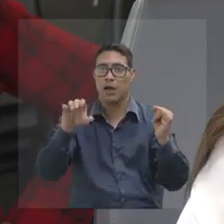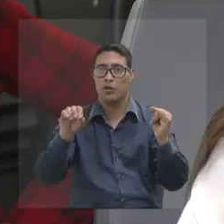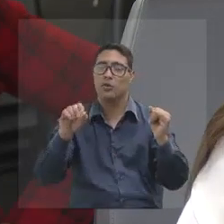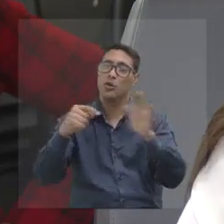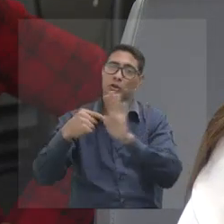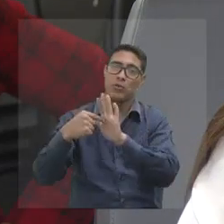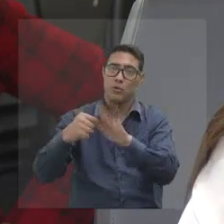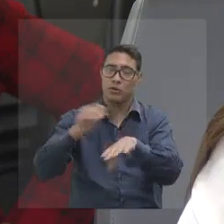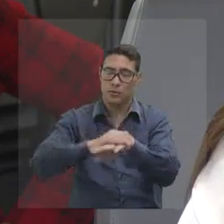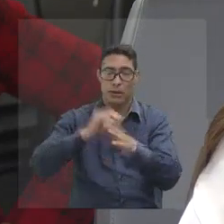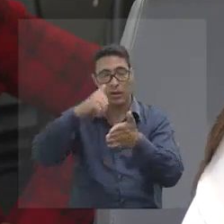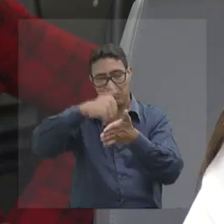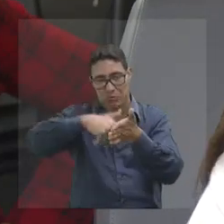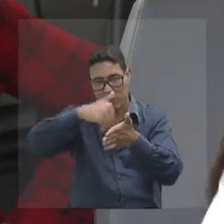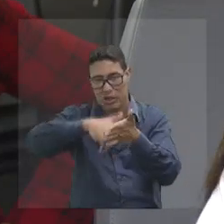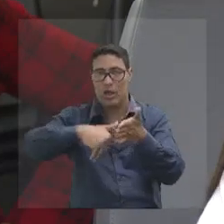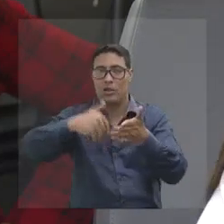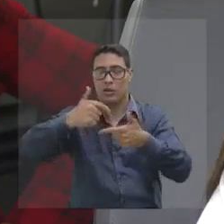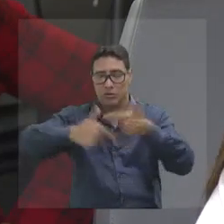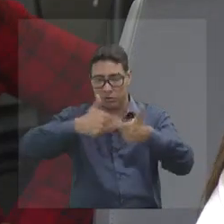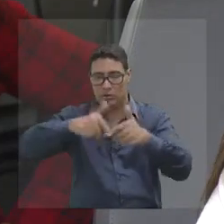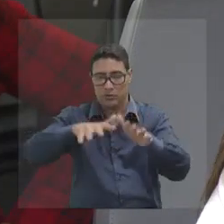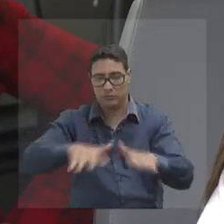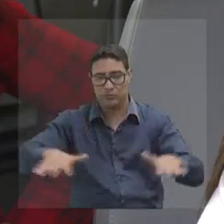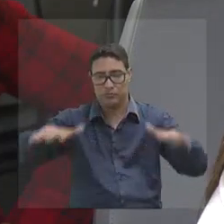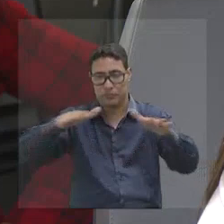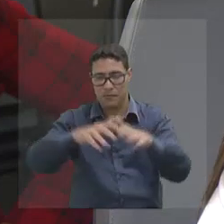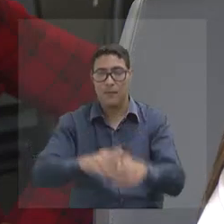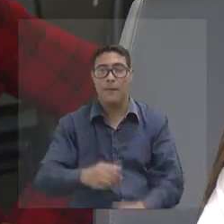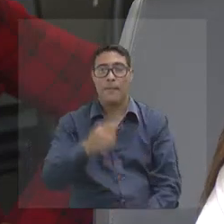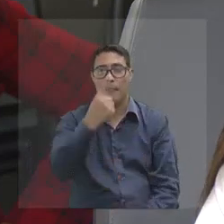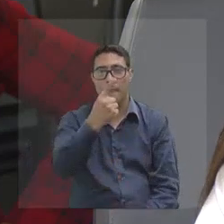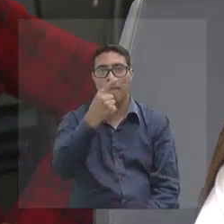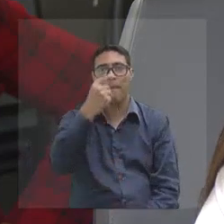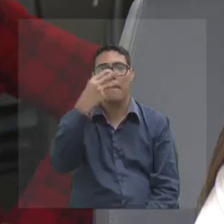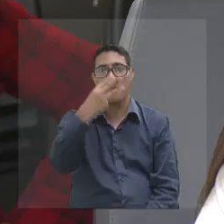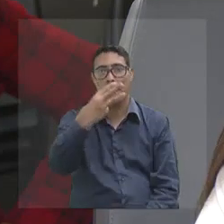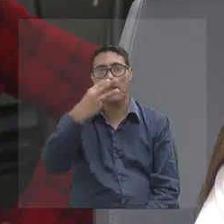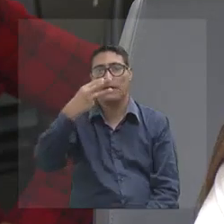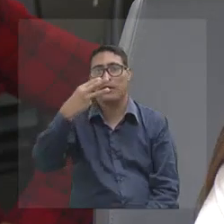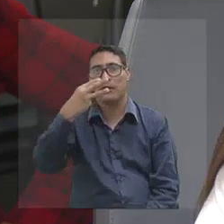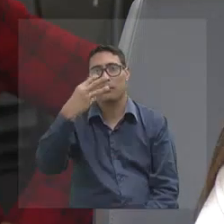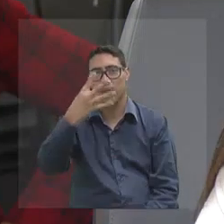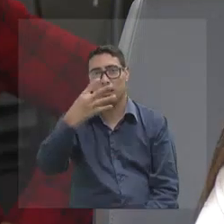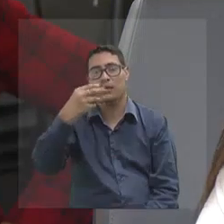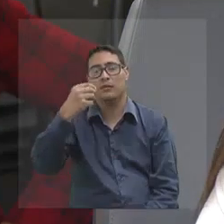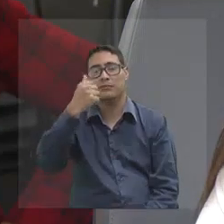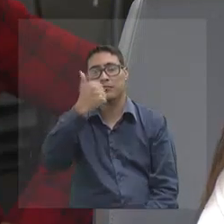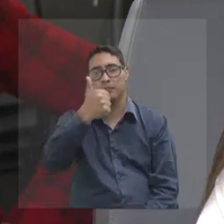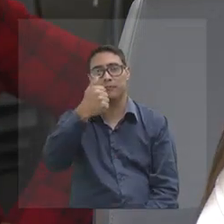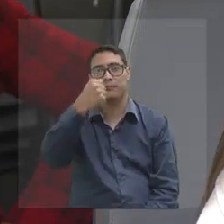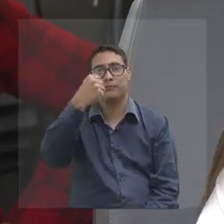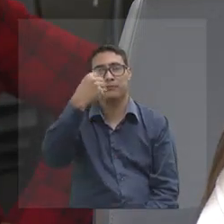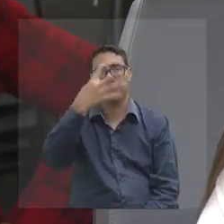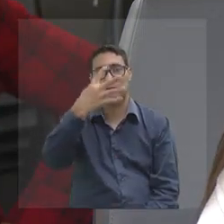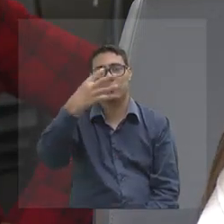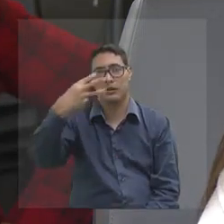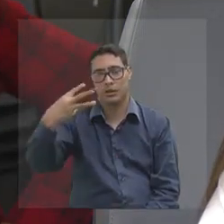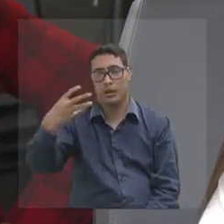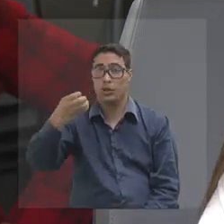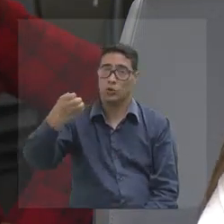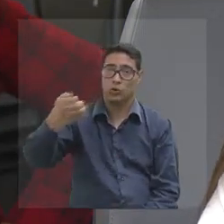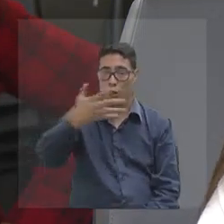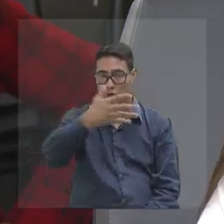Empreendimentos minerais 143 licenças novas ou de regularização foram dadas